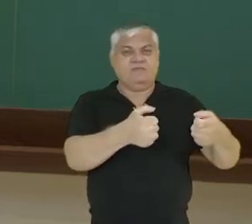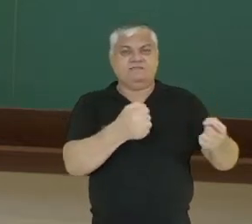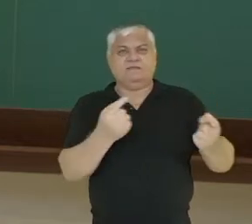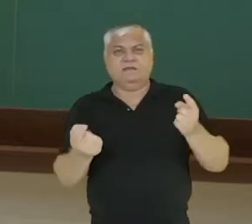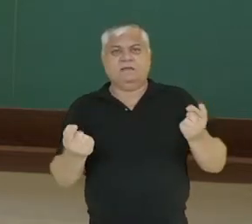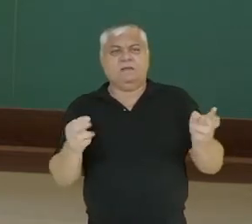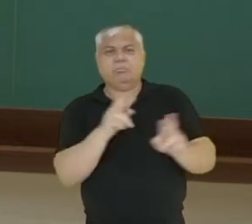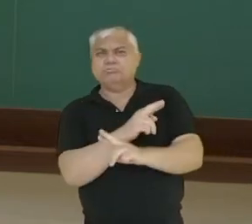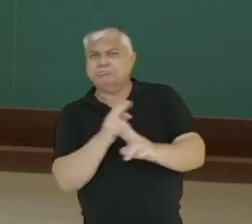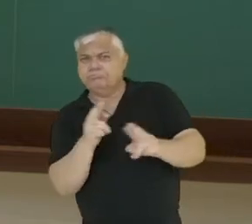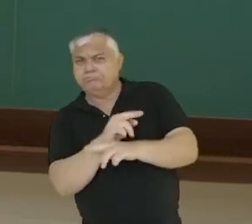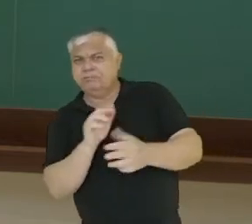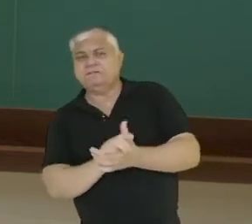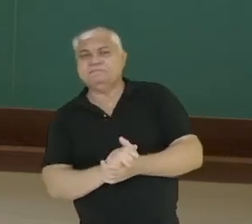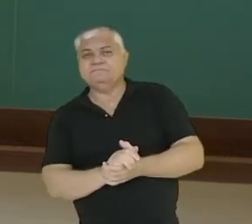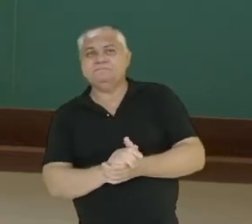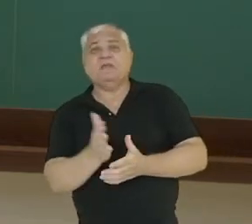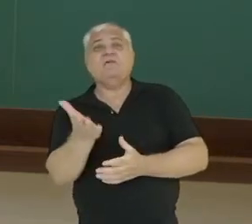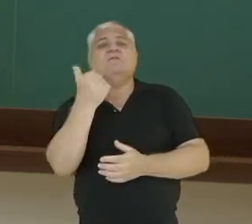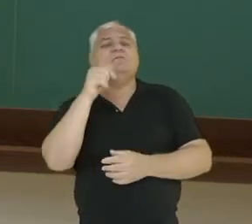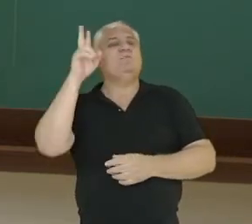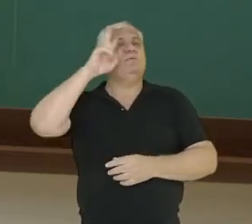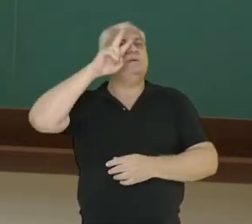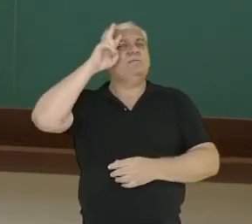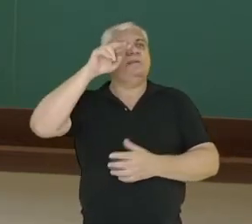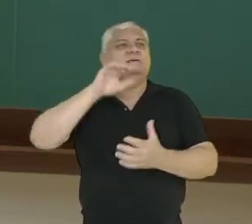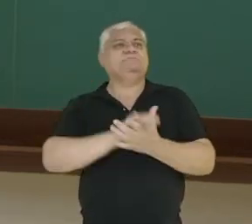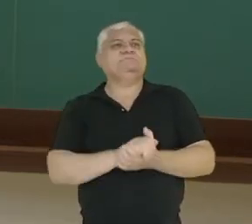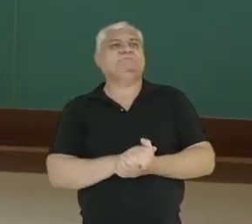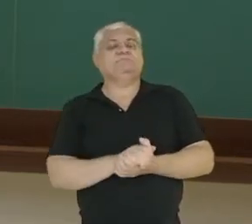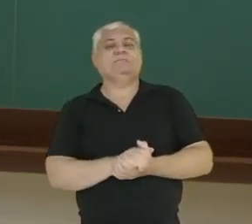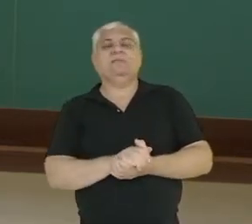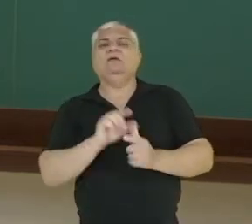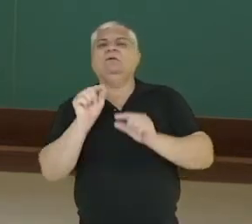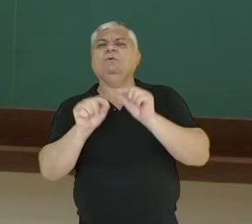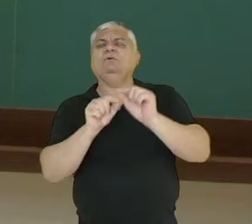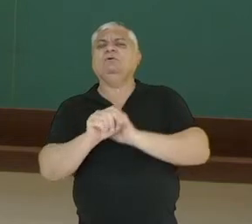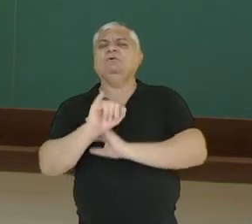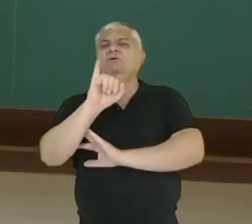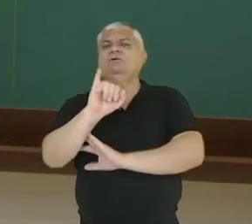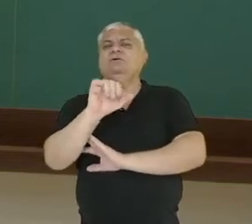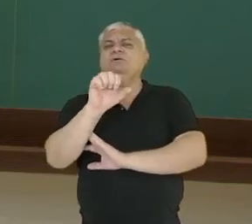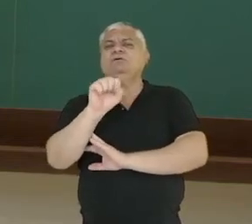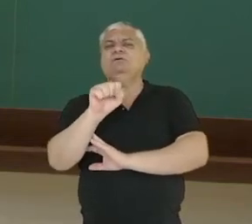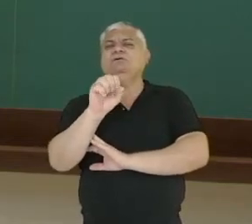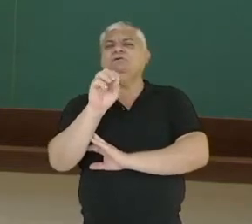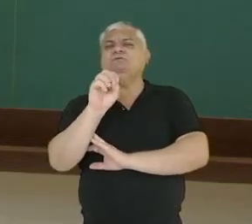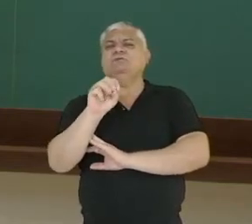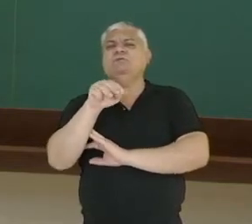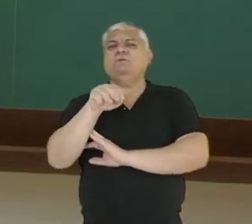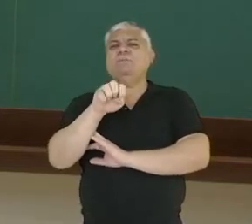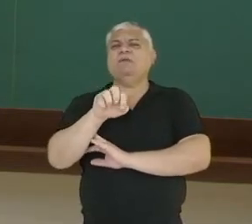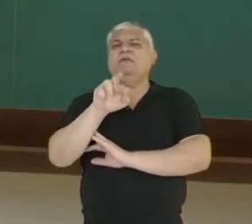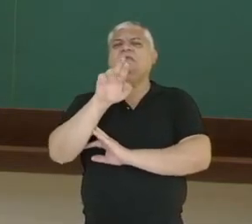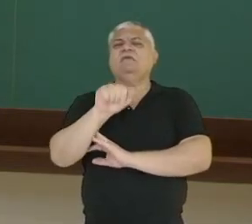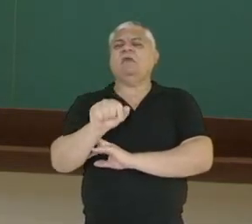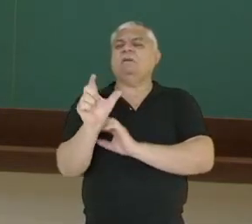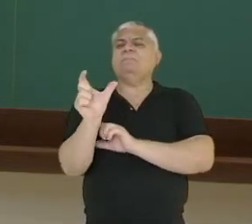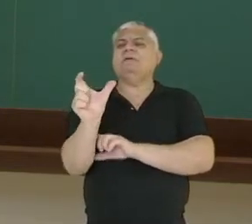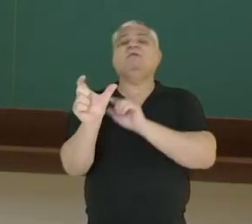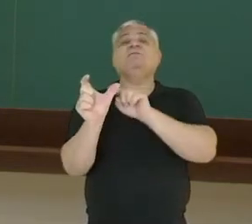Então, vamos relembrar. Sim, vamos relembrar. O que é isomeria? Isomeria é